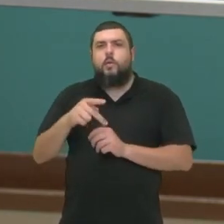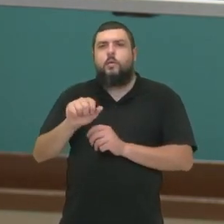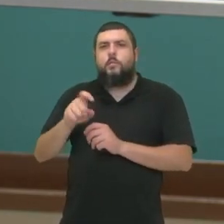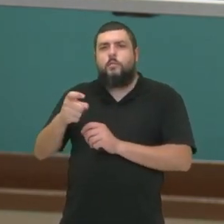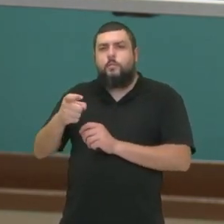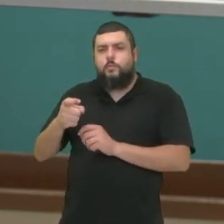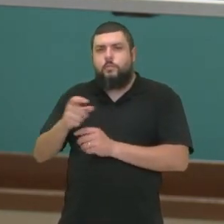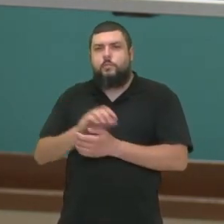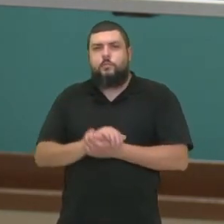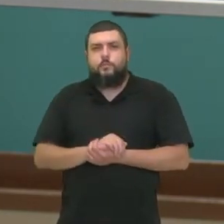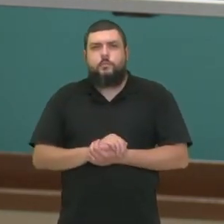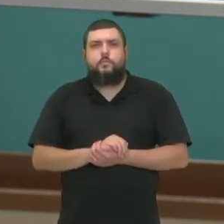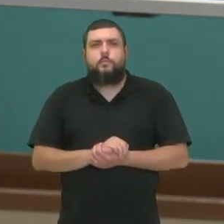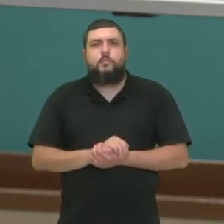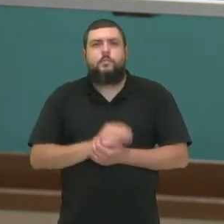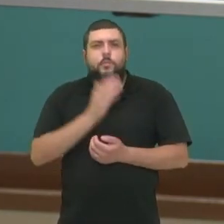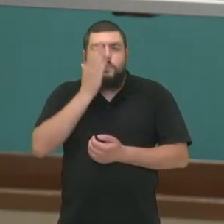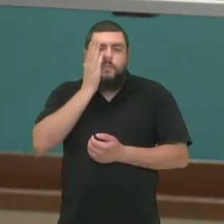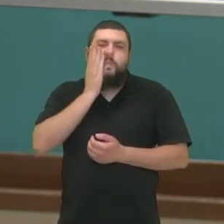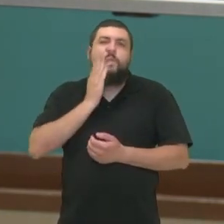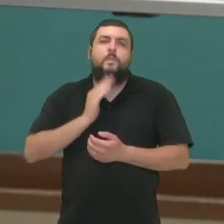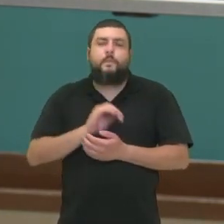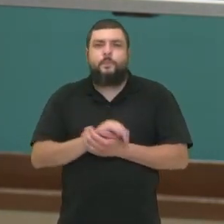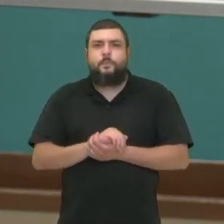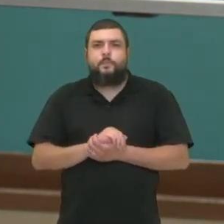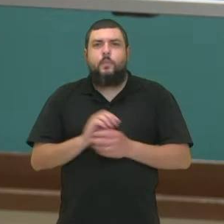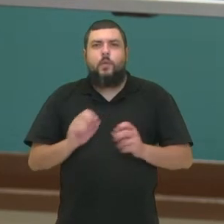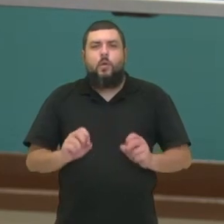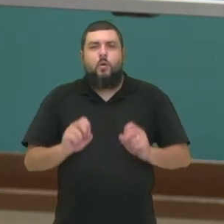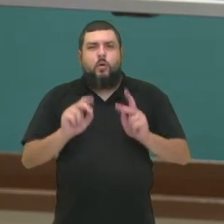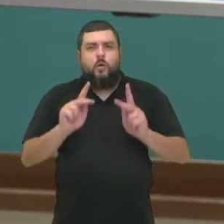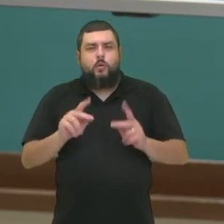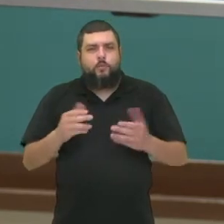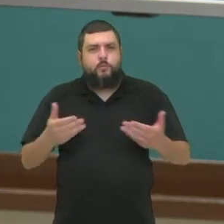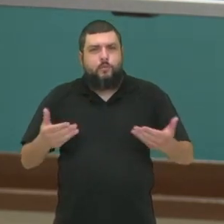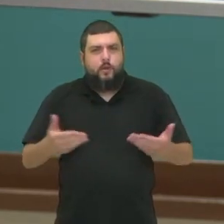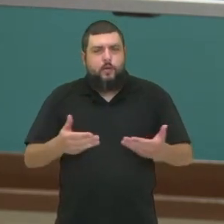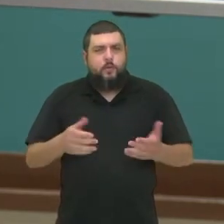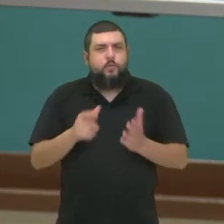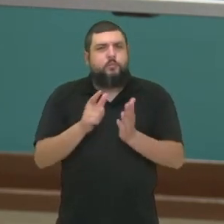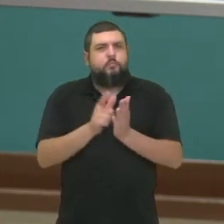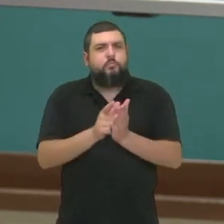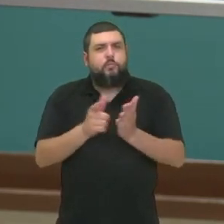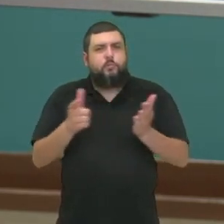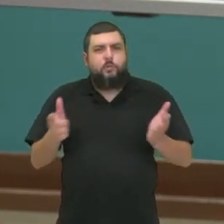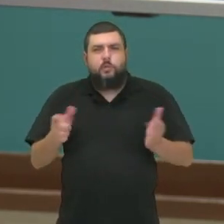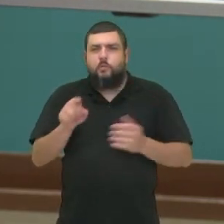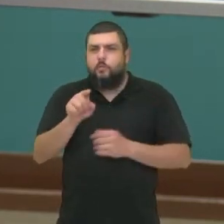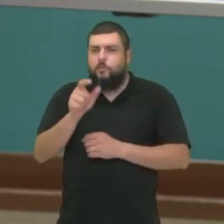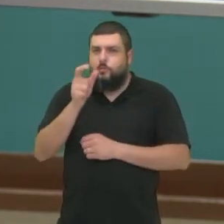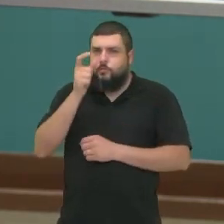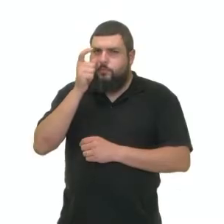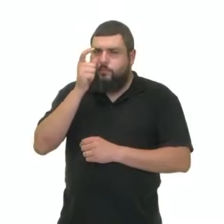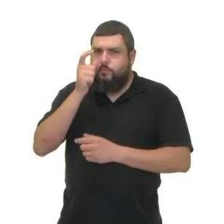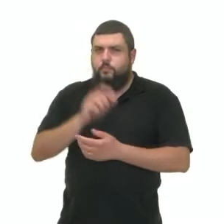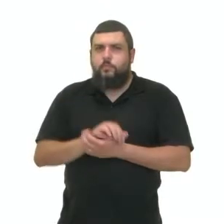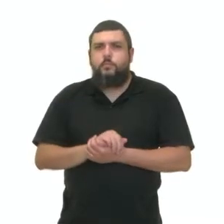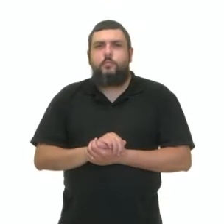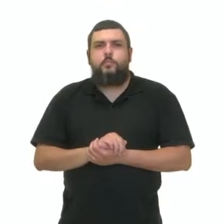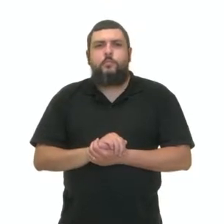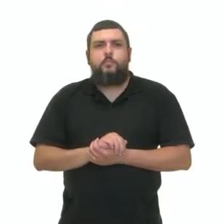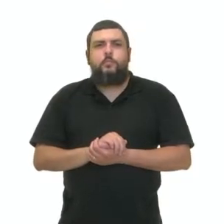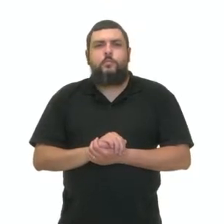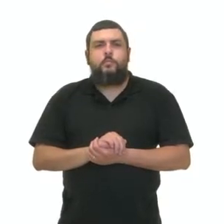Cristo. Eu trago para vocês uma notícia para a gente analisar. Agora vocês serão os historiadores desta aula. Nossos valores